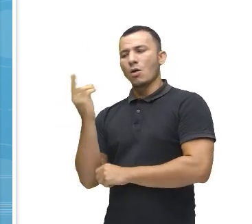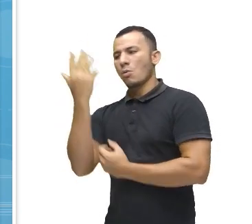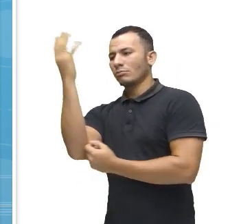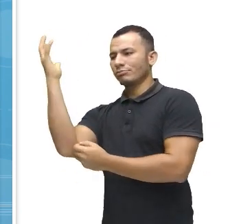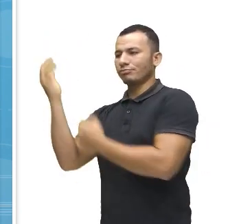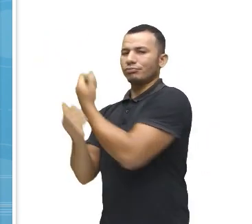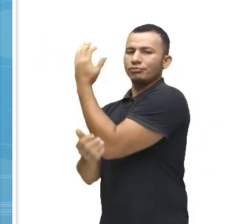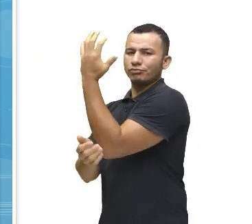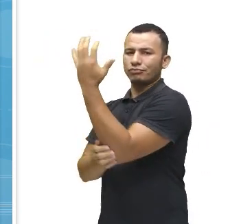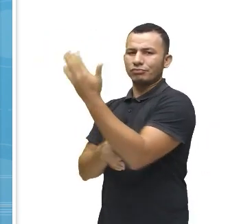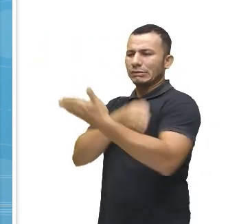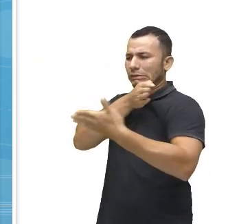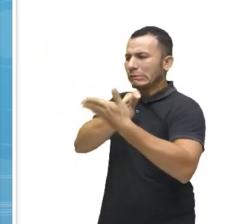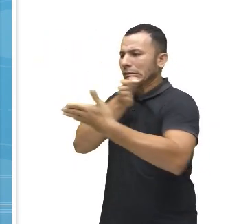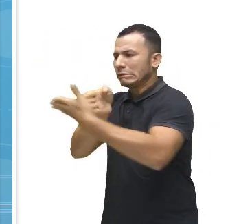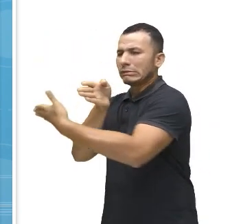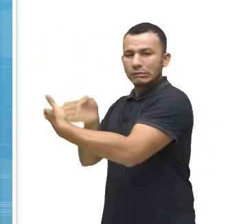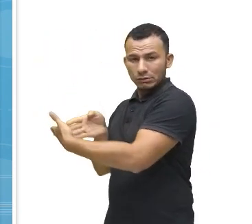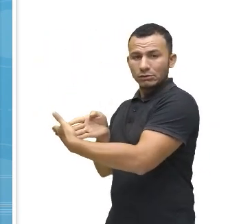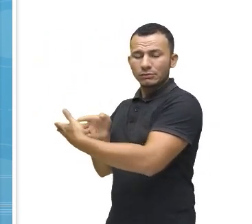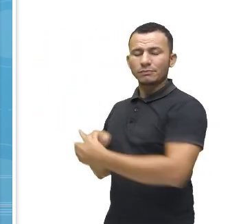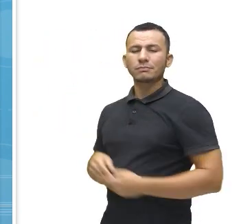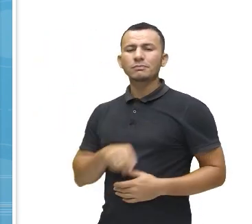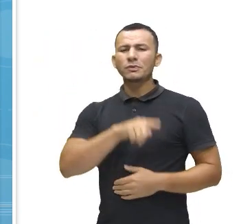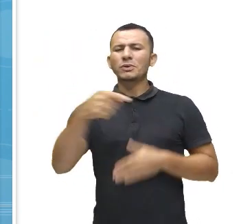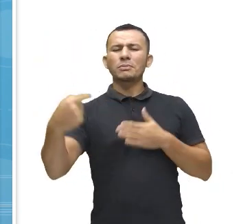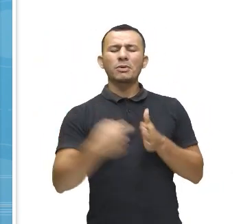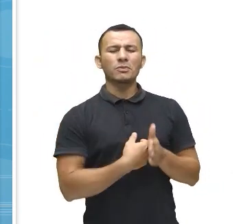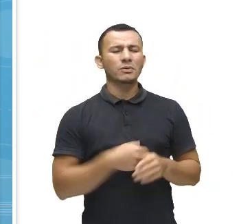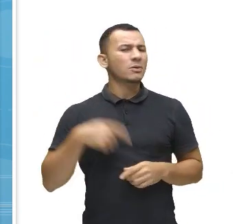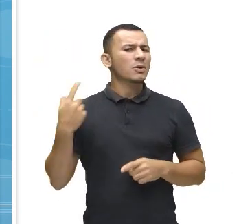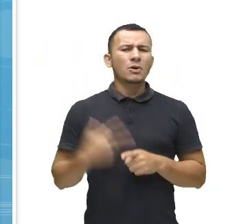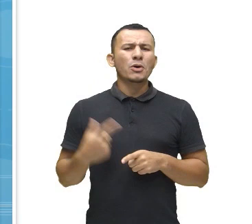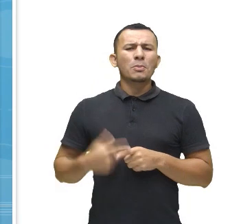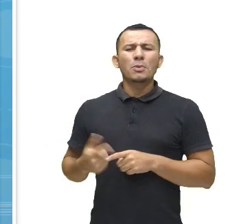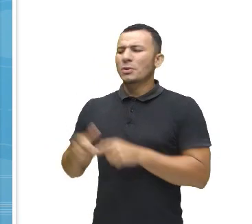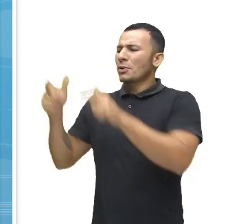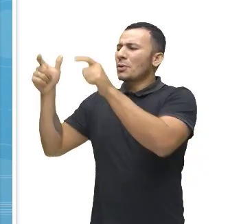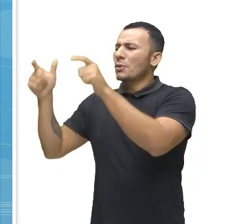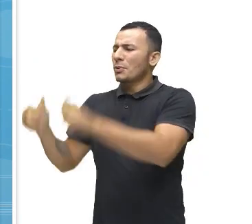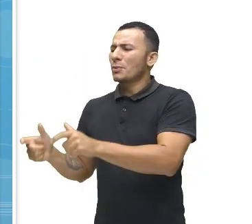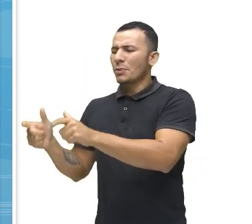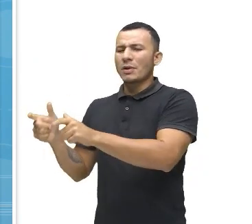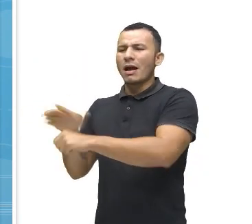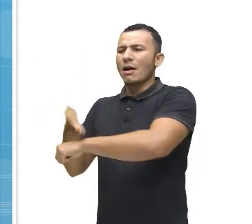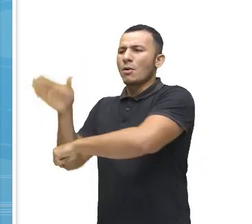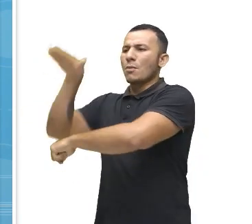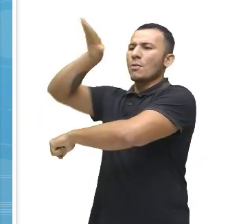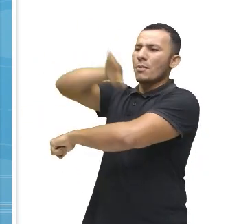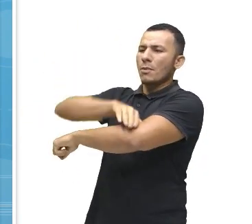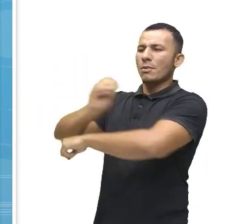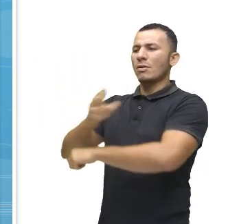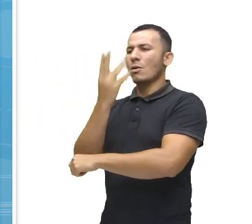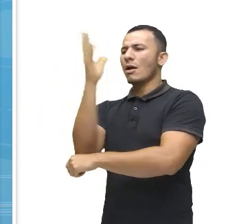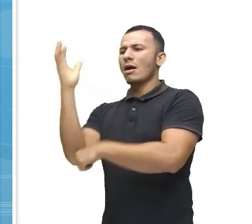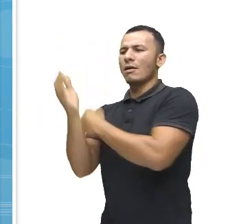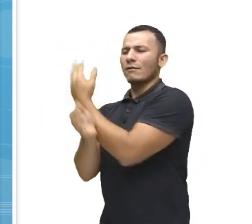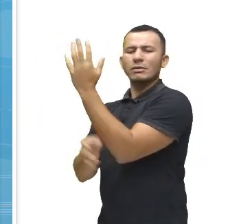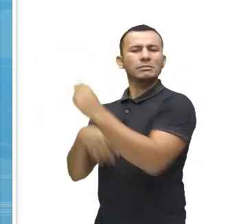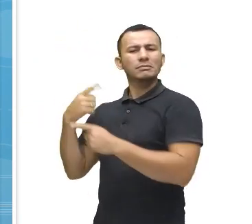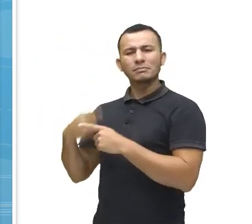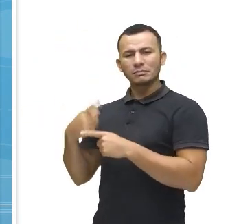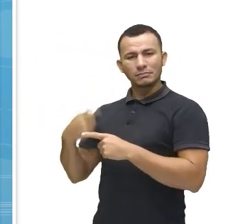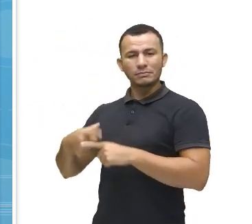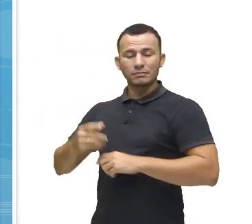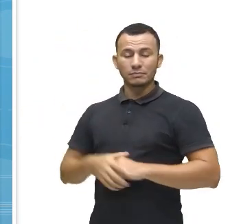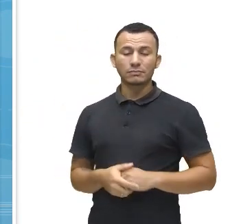acesso. Aí vocês perguntam para mim, professor, por que que eles instalavam em áreas de difícil acesso? Justamente,